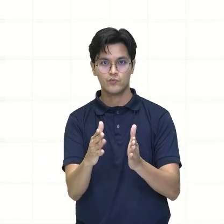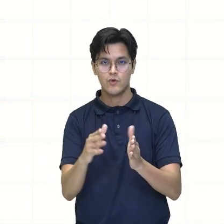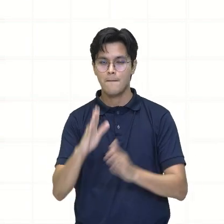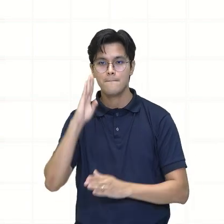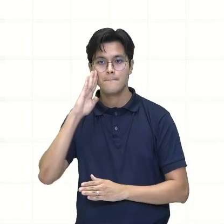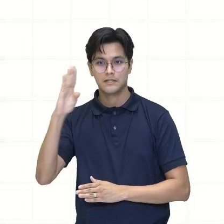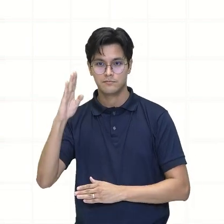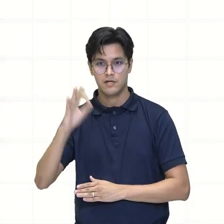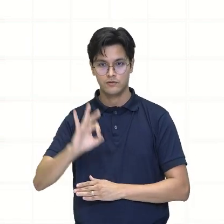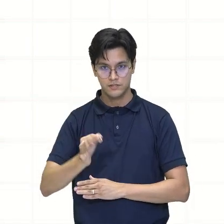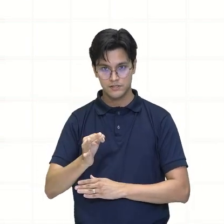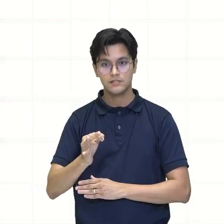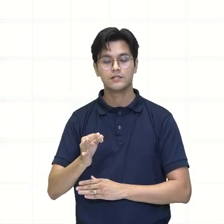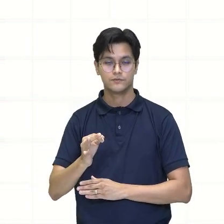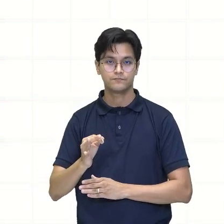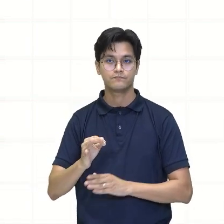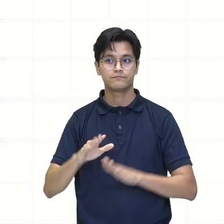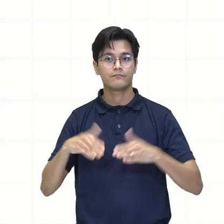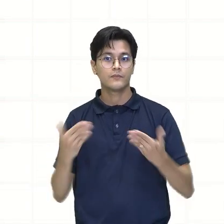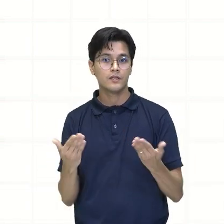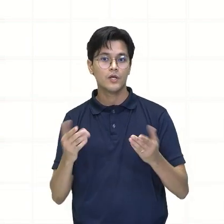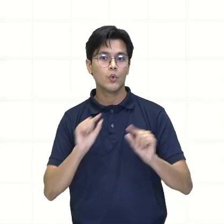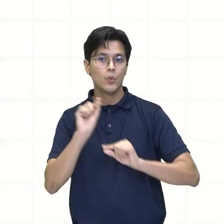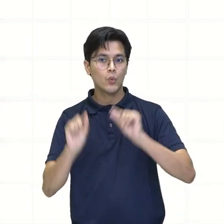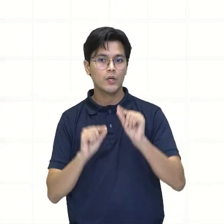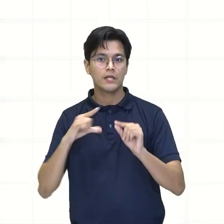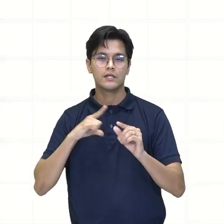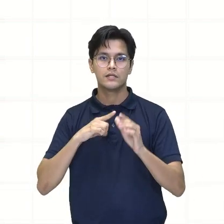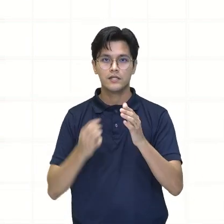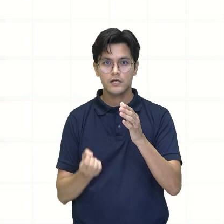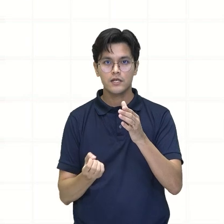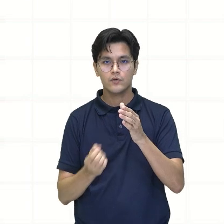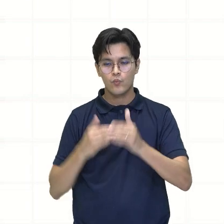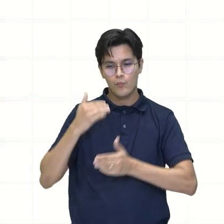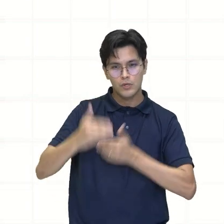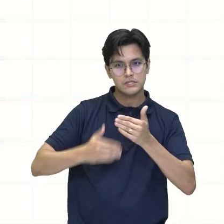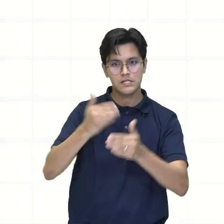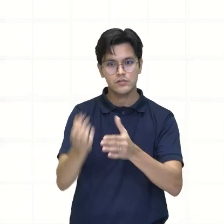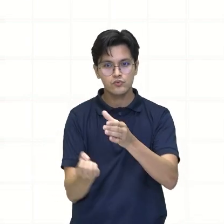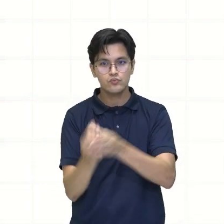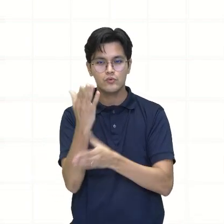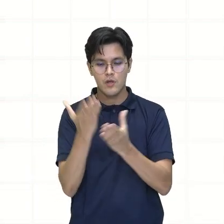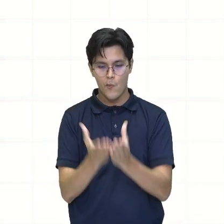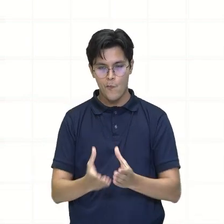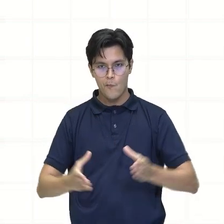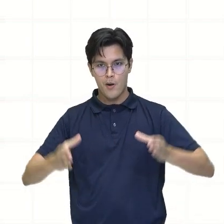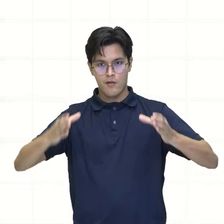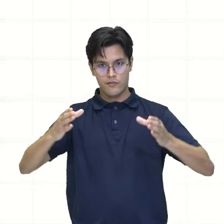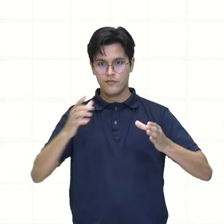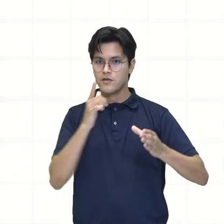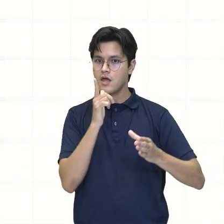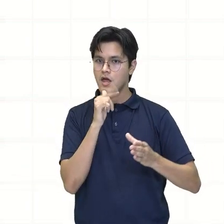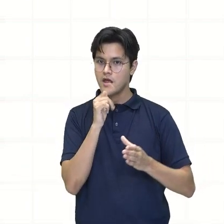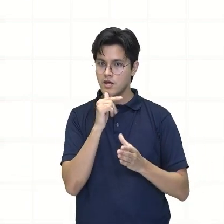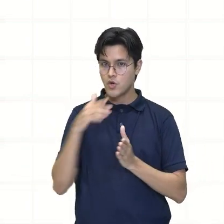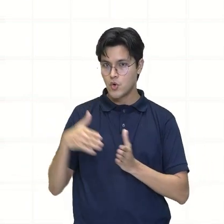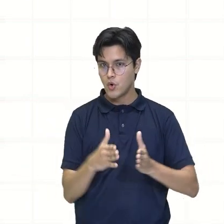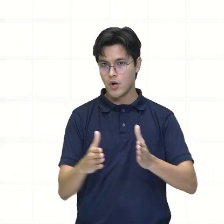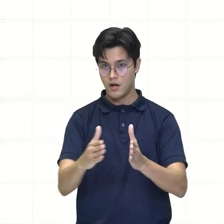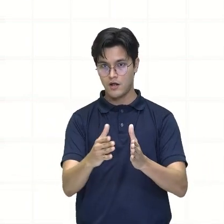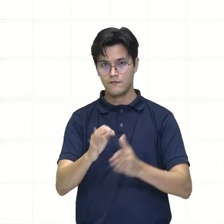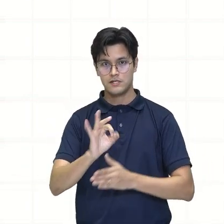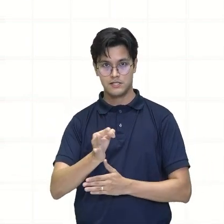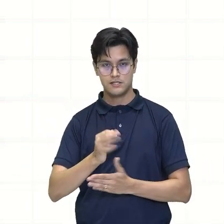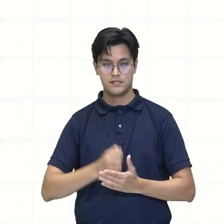afluentes. E aí nós vamos ter o quê? A formação de uma bacia hidrográfica. As bacias, gente, elas possuem a